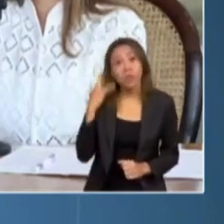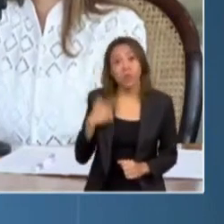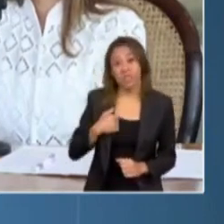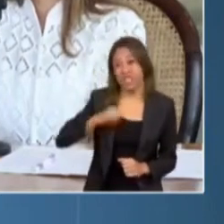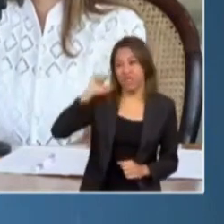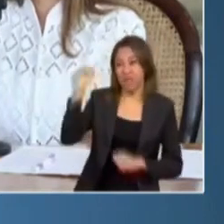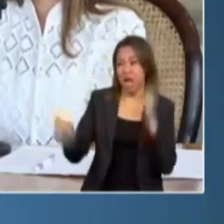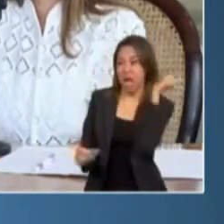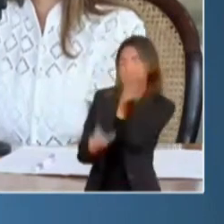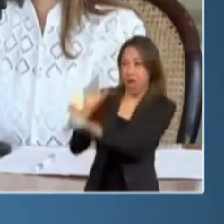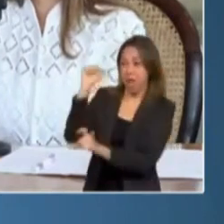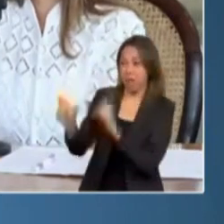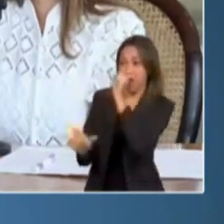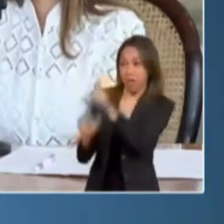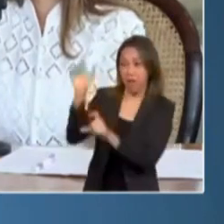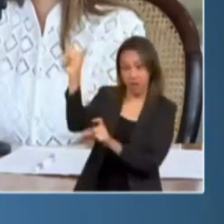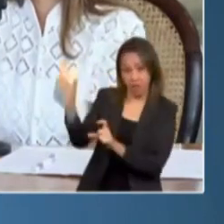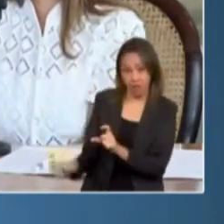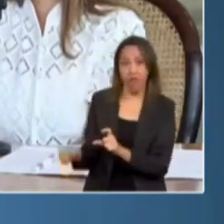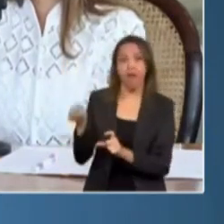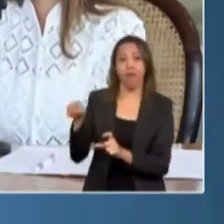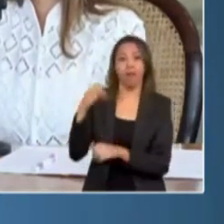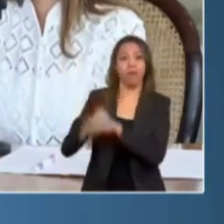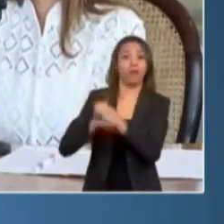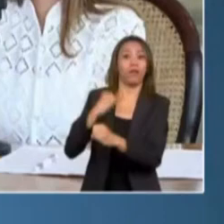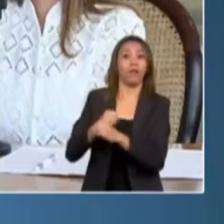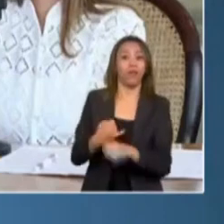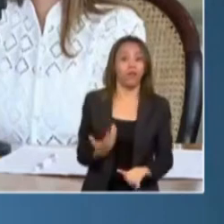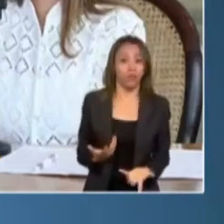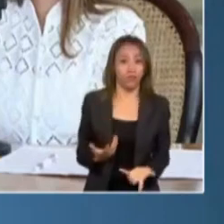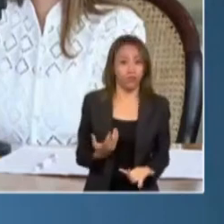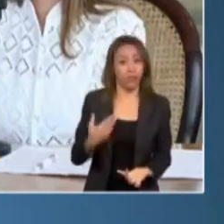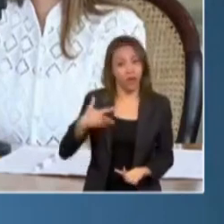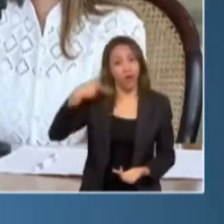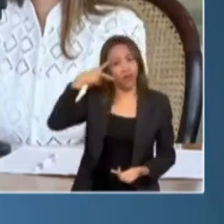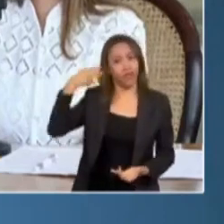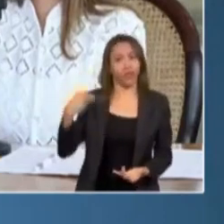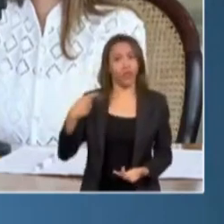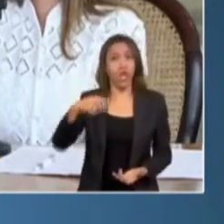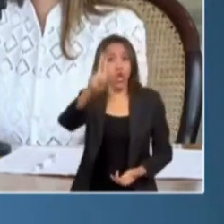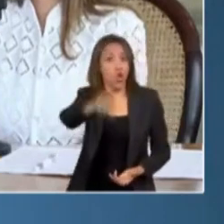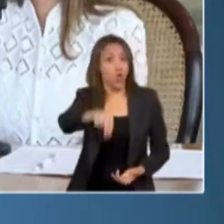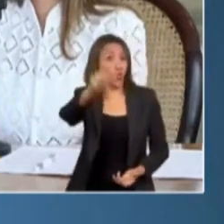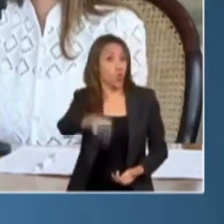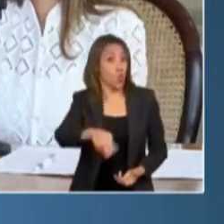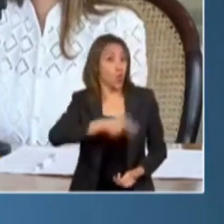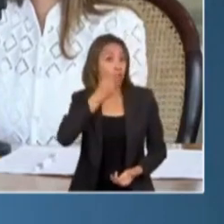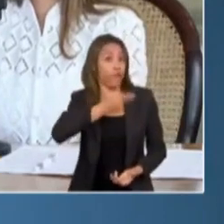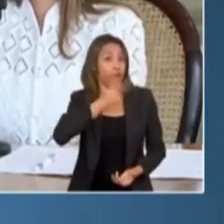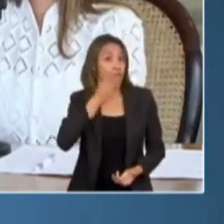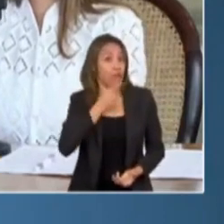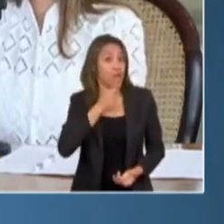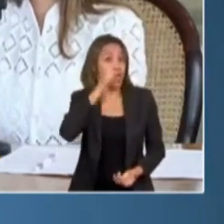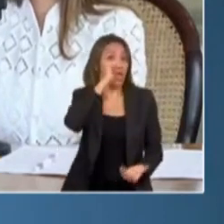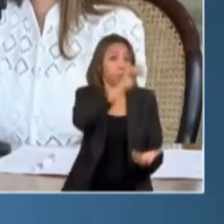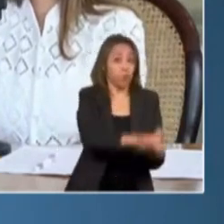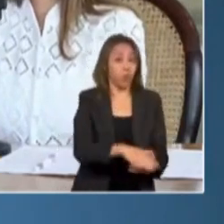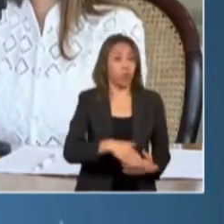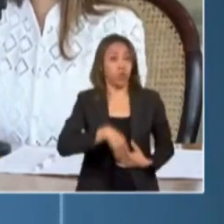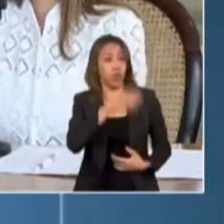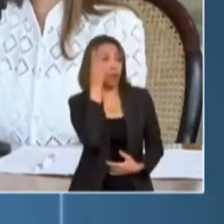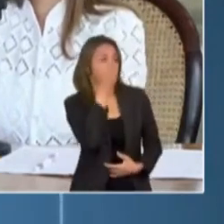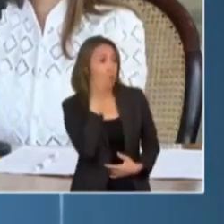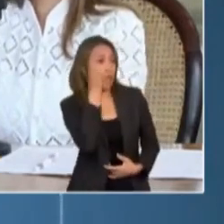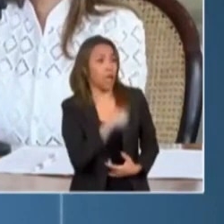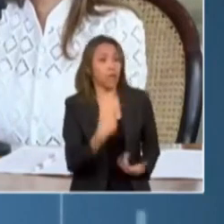mais comentado, era o assunto mais comentado no Twitter. E, como sempre acontece, ela polariza muito. Então, o que o